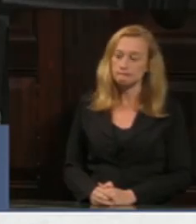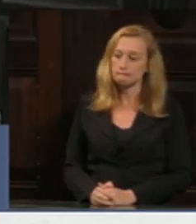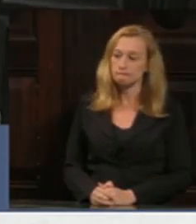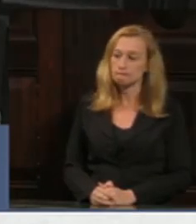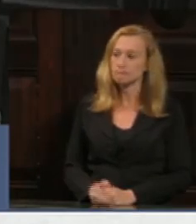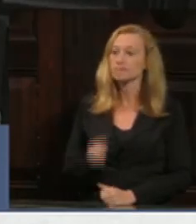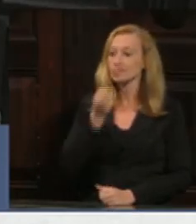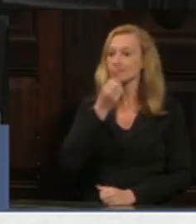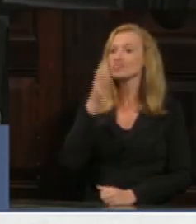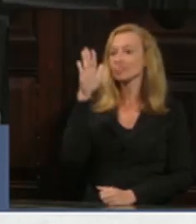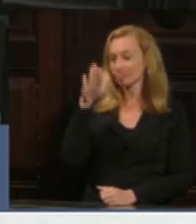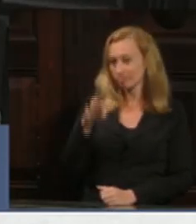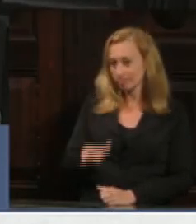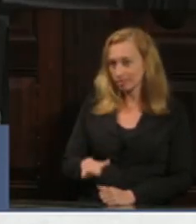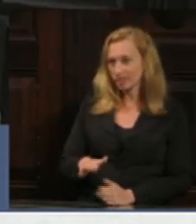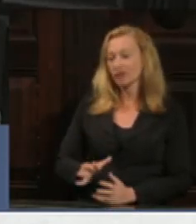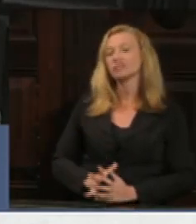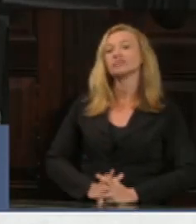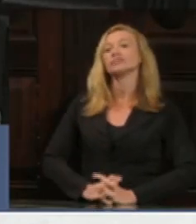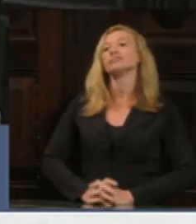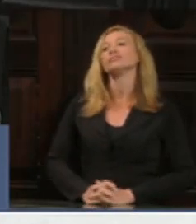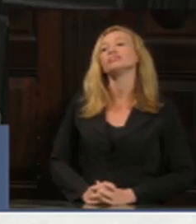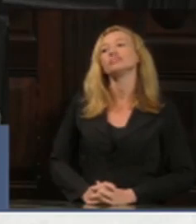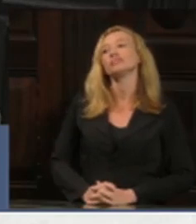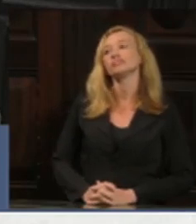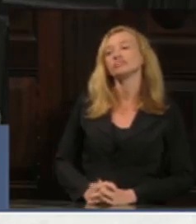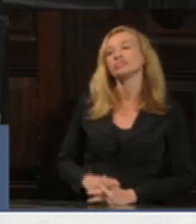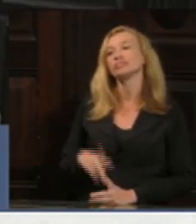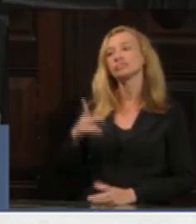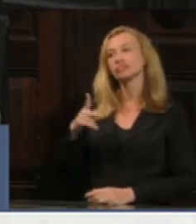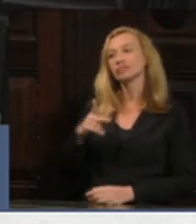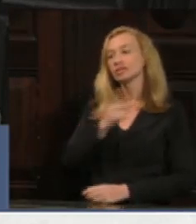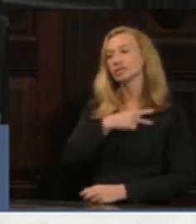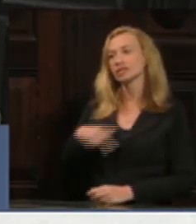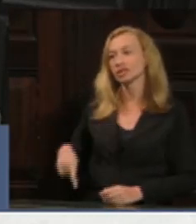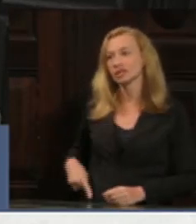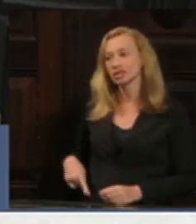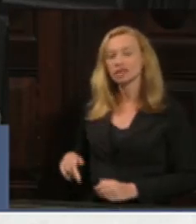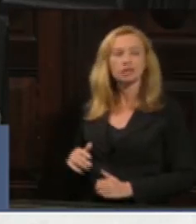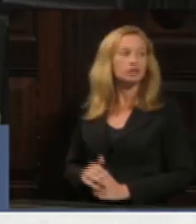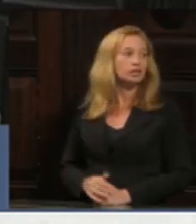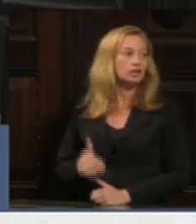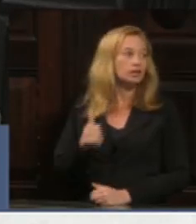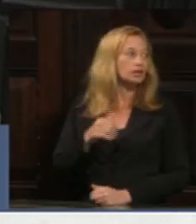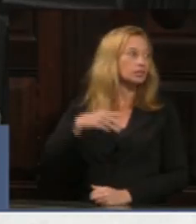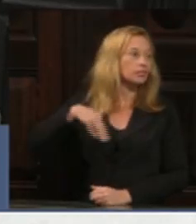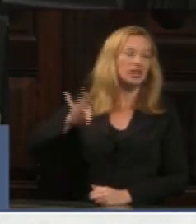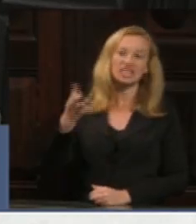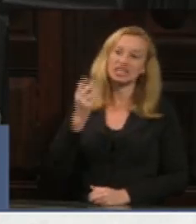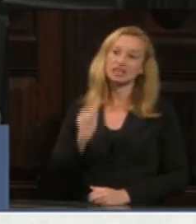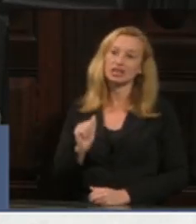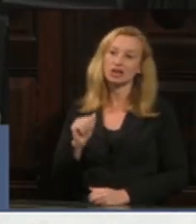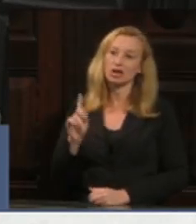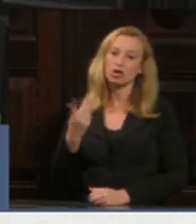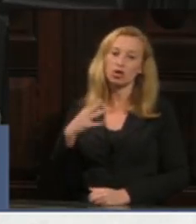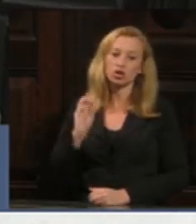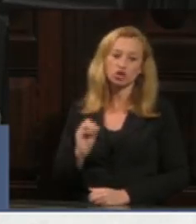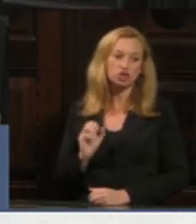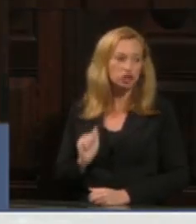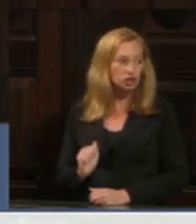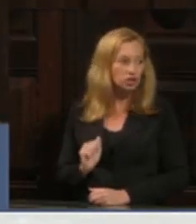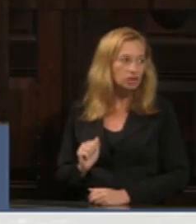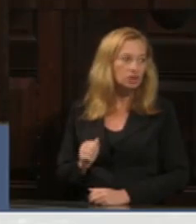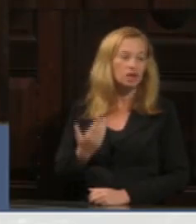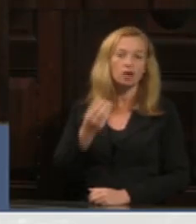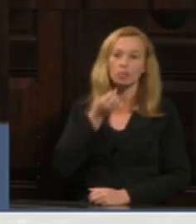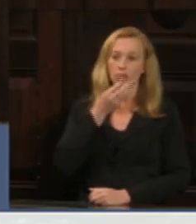Boa tarde, presidente, deputada Marina Rocha. Quero dar uma boa tarde a todos os meus colegas deputados aqui presentes, em